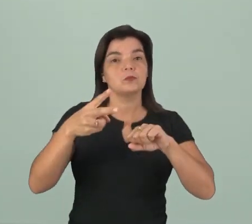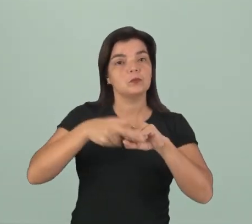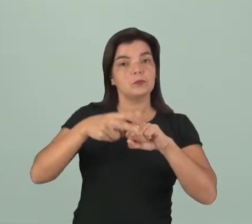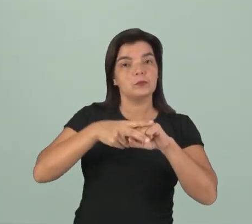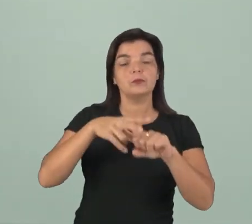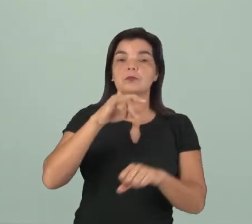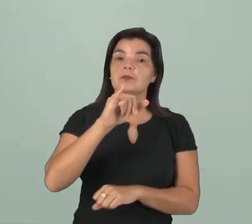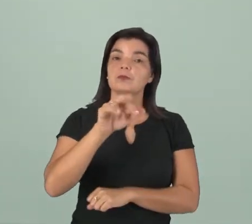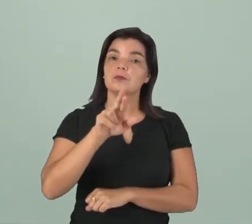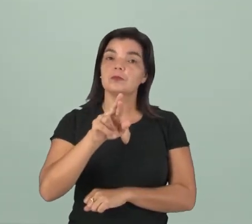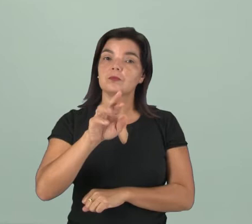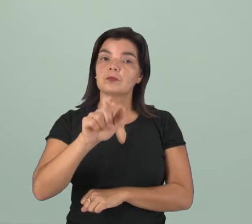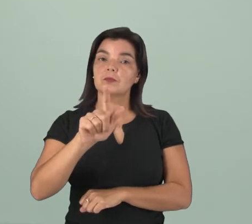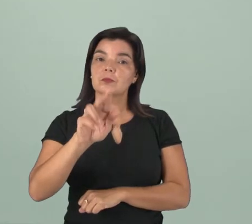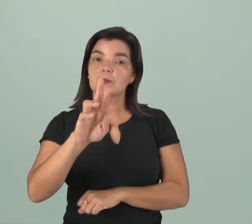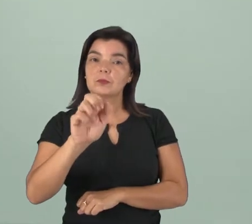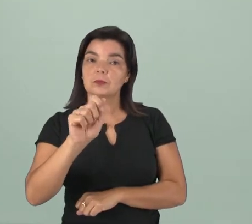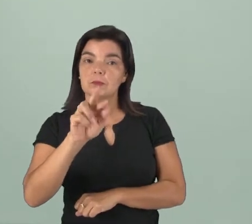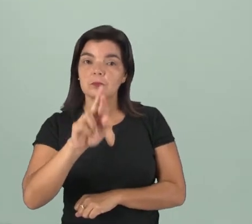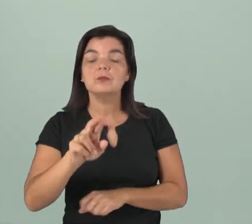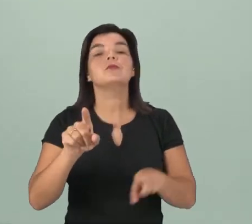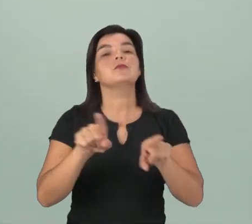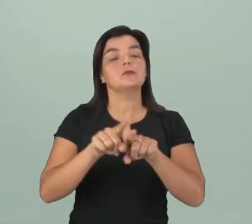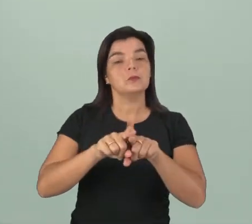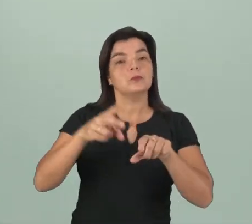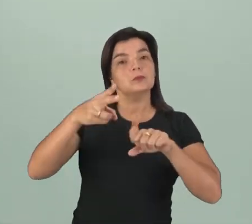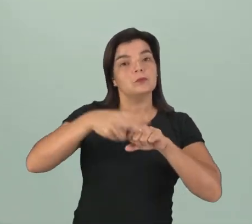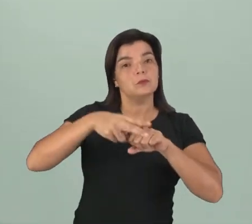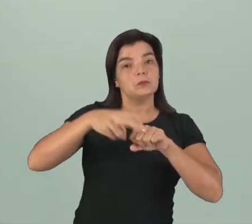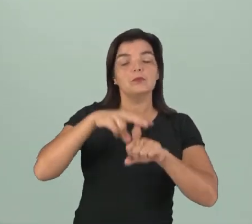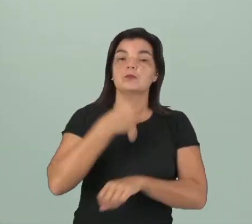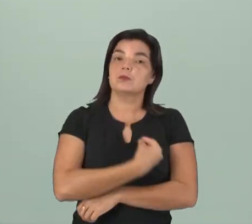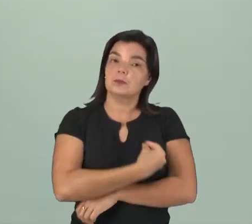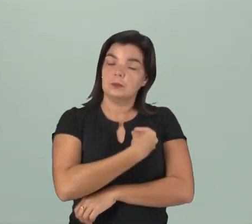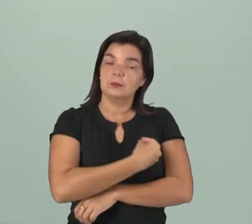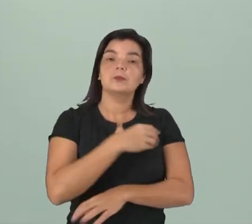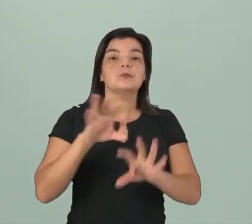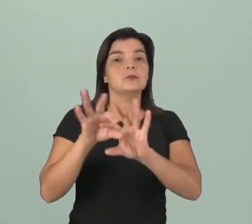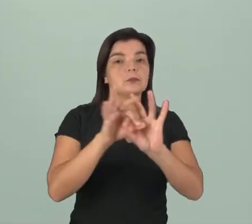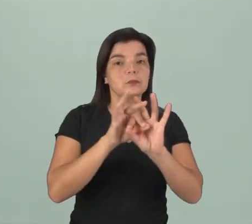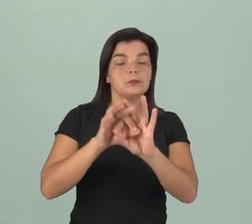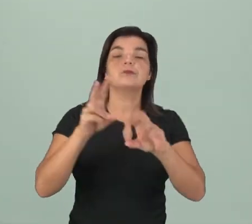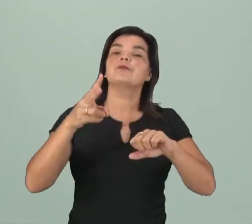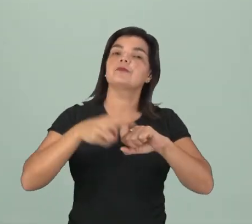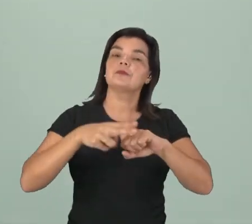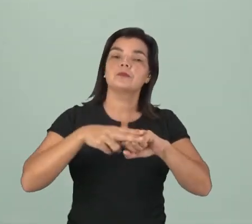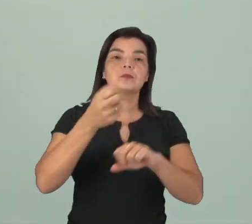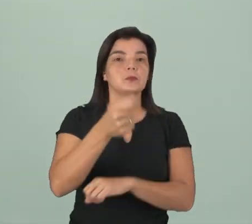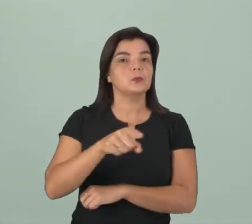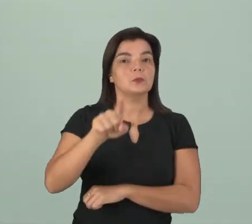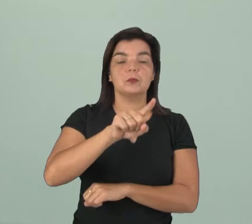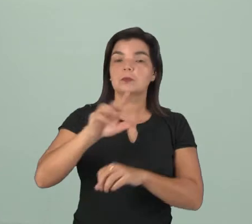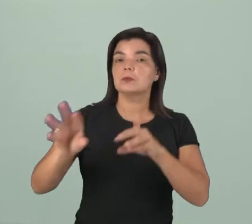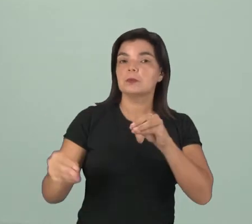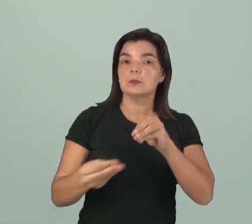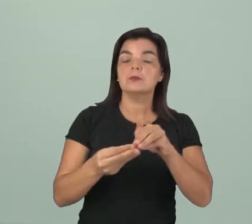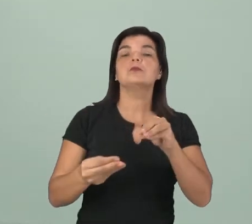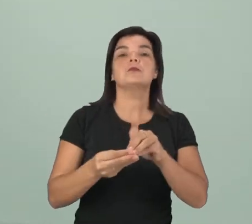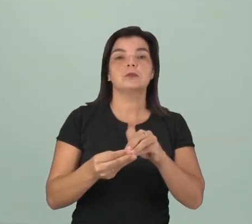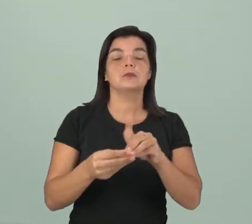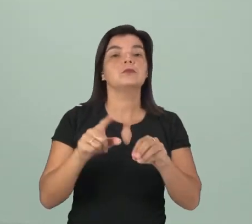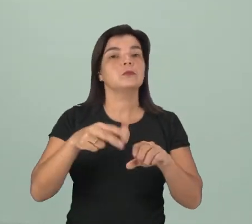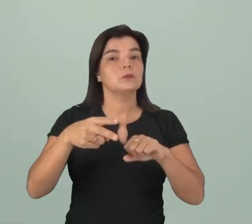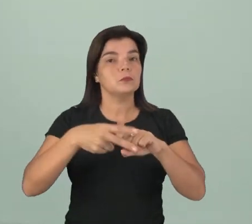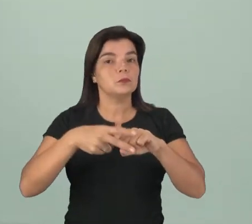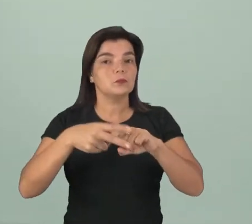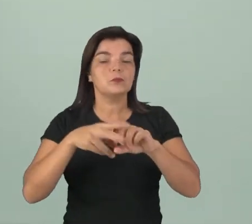verbos irregulares. Então, o verbo ser é um verbo de ligação, né? Ou seja, ele não precisa de complementos, né? Quando ele é um